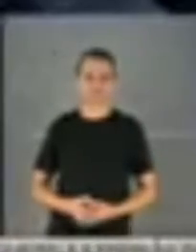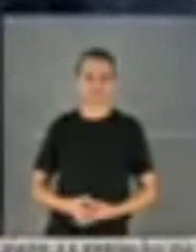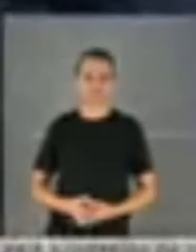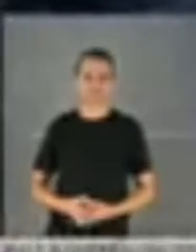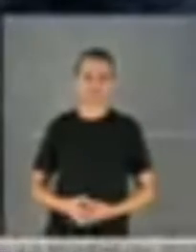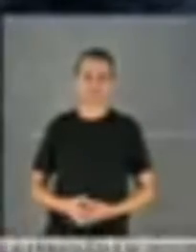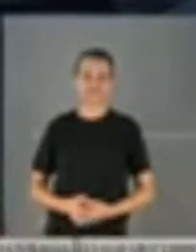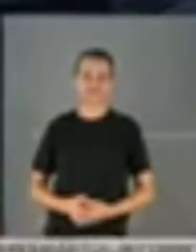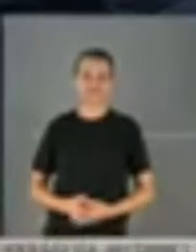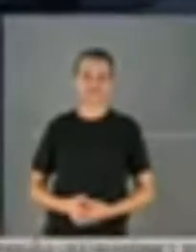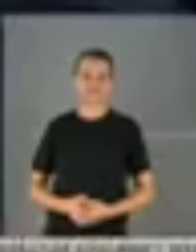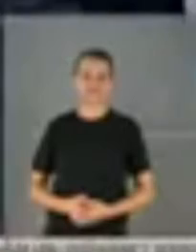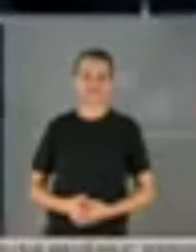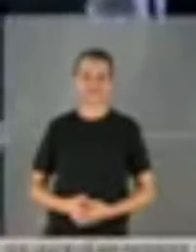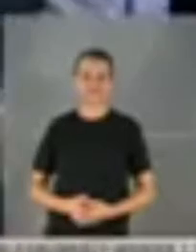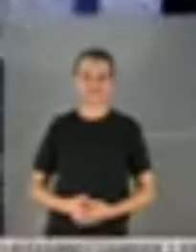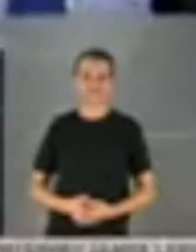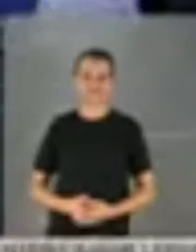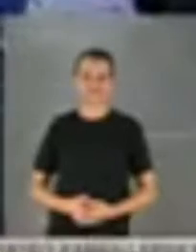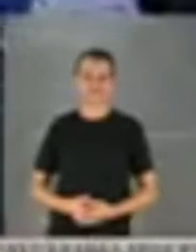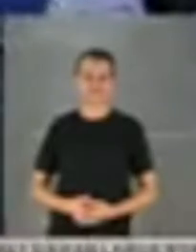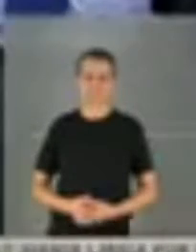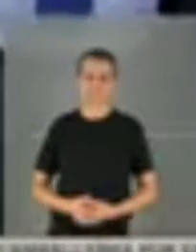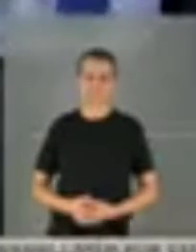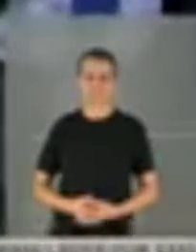Aí tem uns autores, tá?